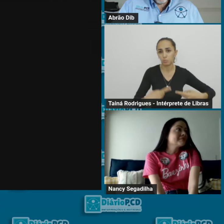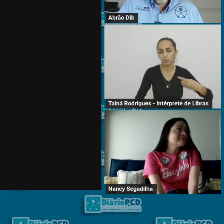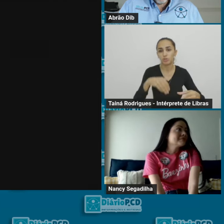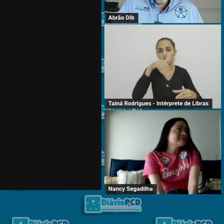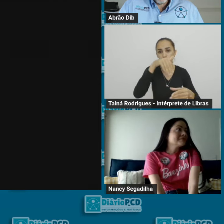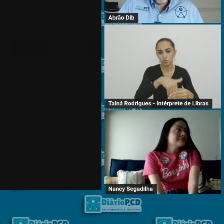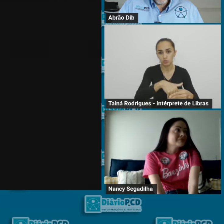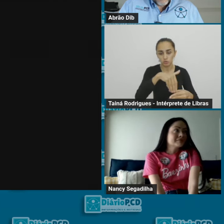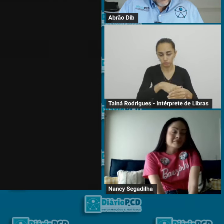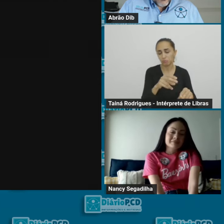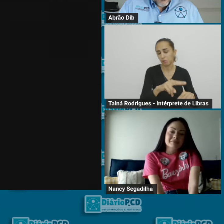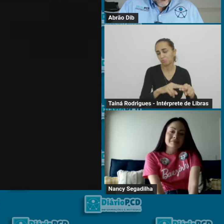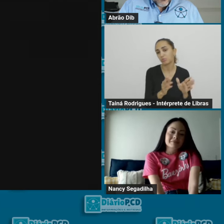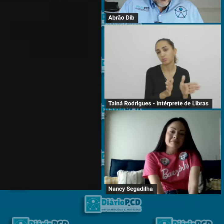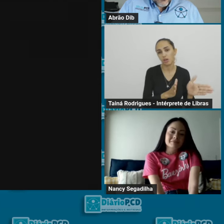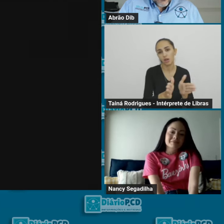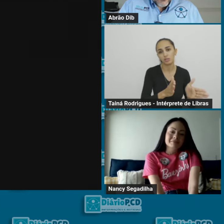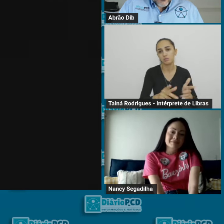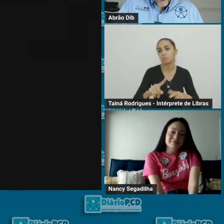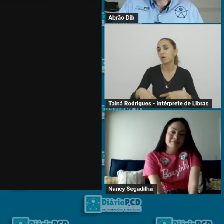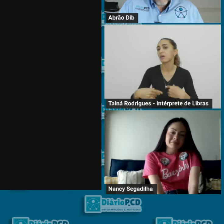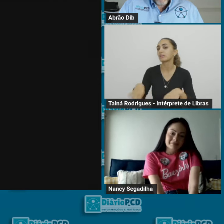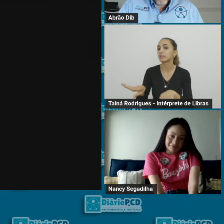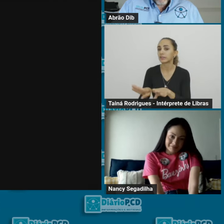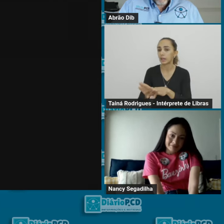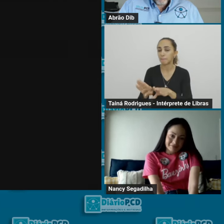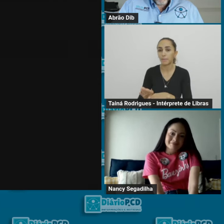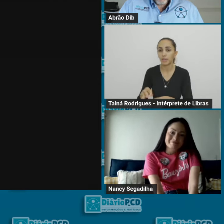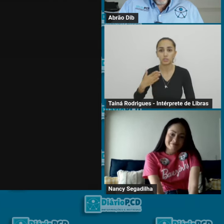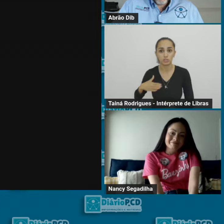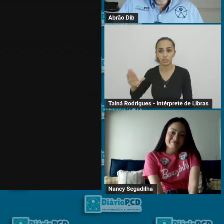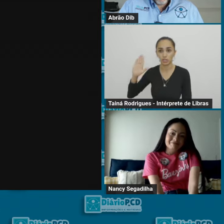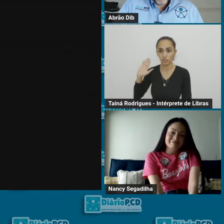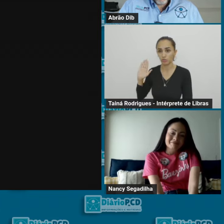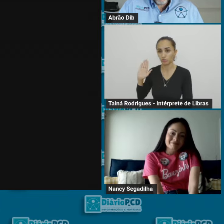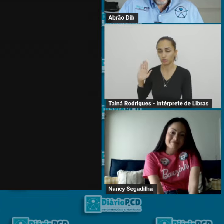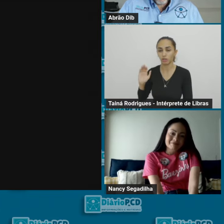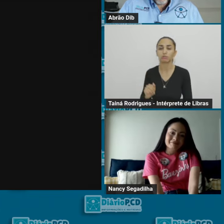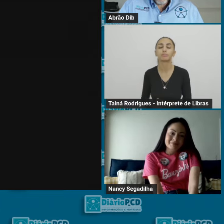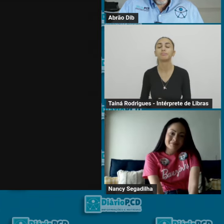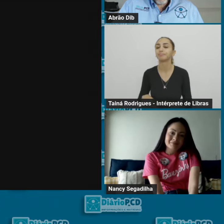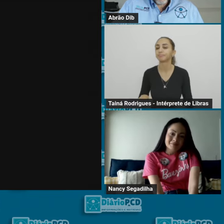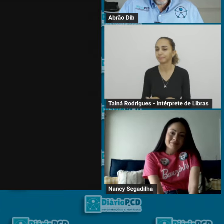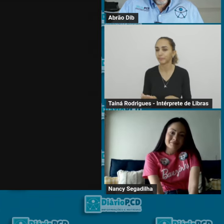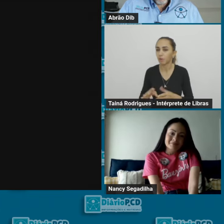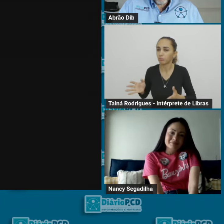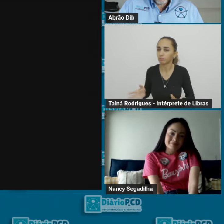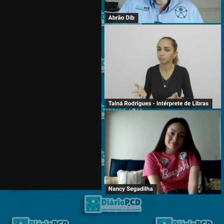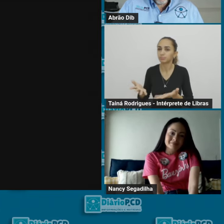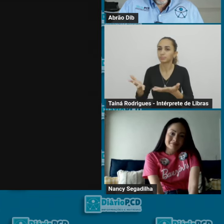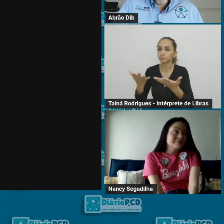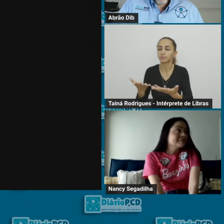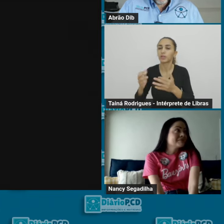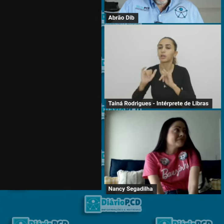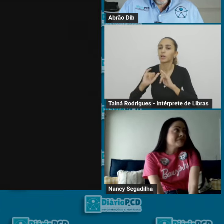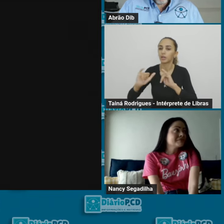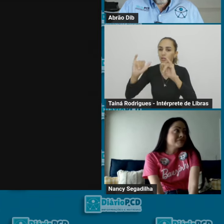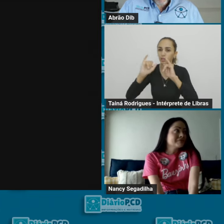de acessibilidade, mas também de serem votadas. Por isso a gente fala das condições de promover a sua campanha